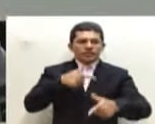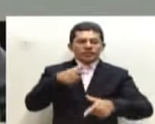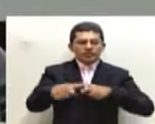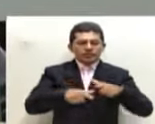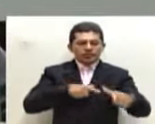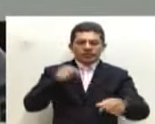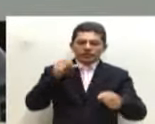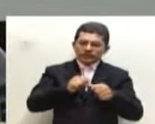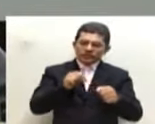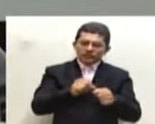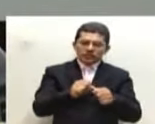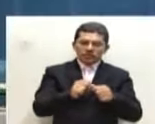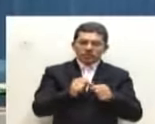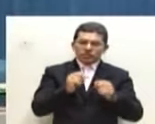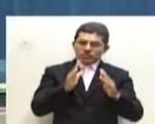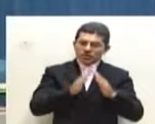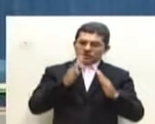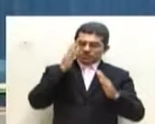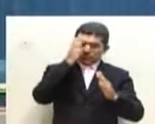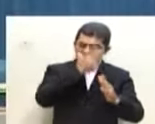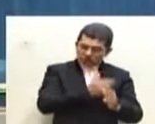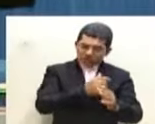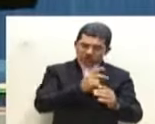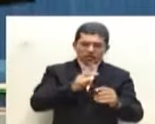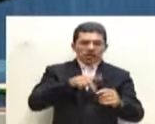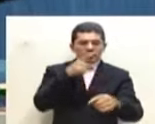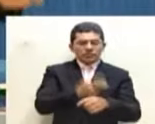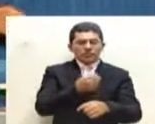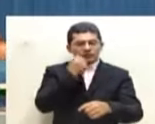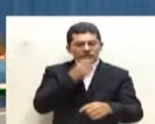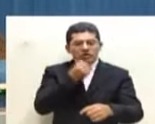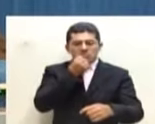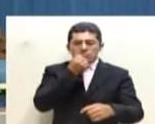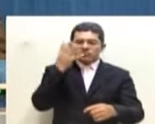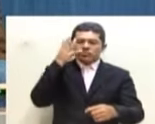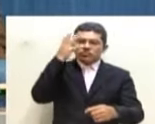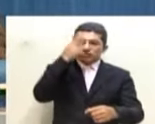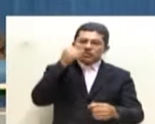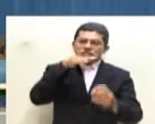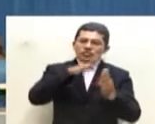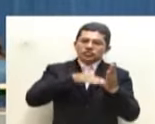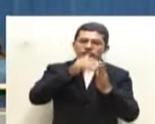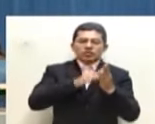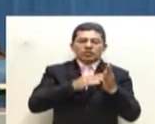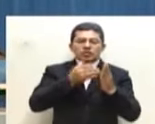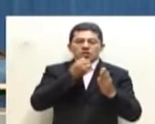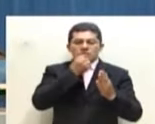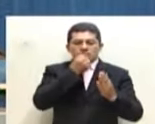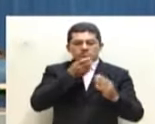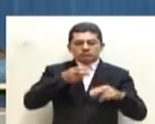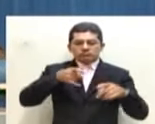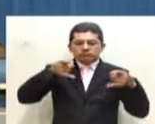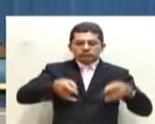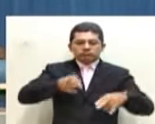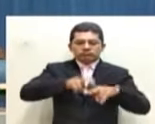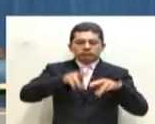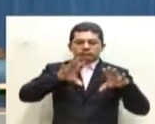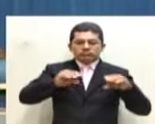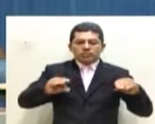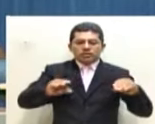bela casa, todo mundo olha a bela tinta, o belo sofá, e as pessoas esquecem